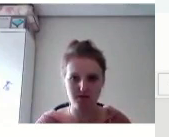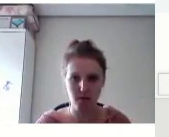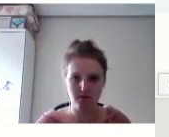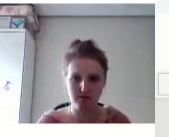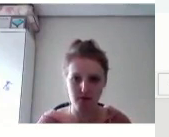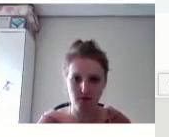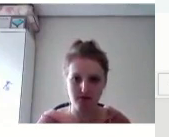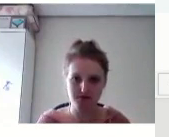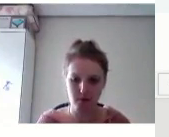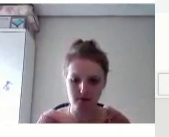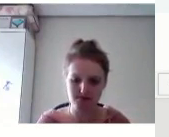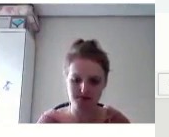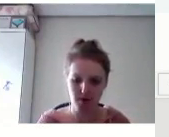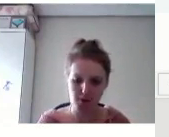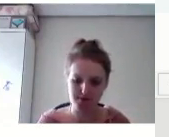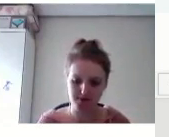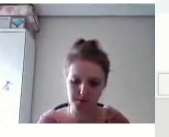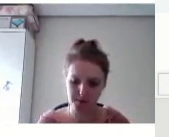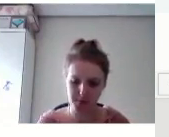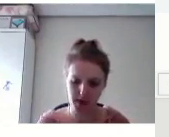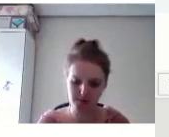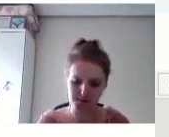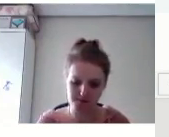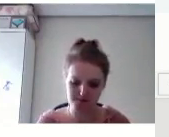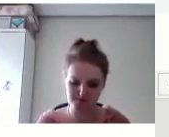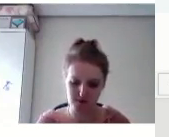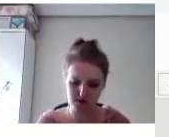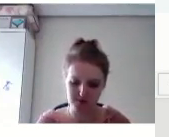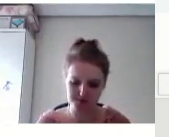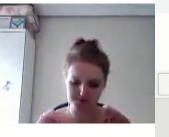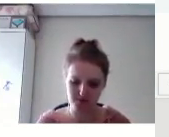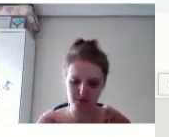da coordenada generalizada e do momento